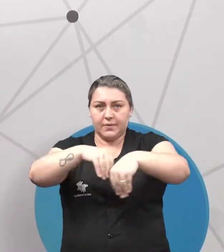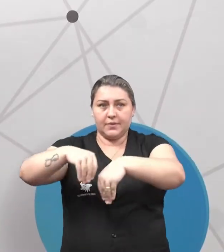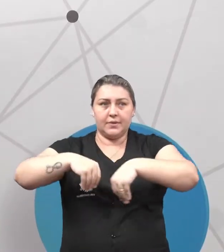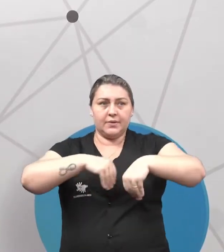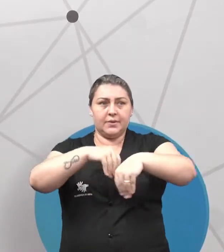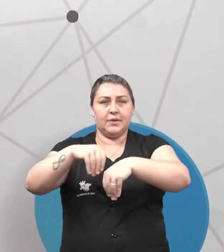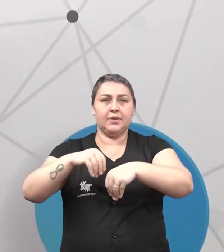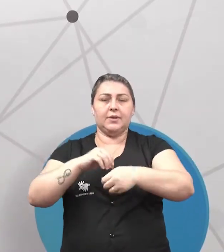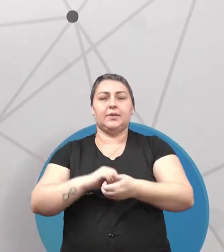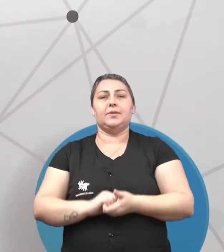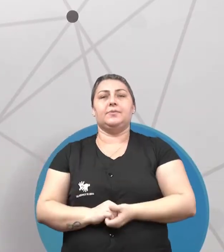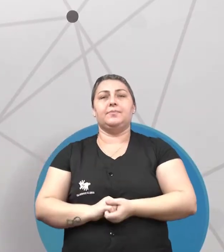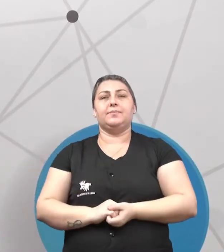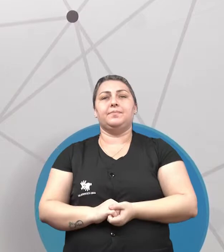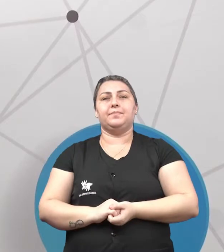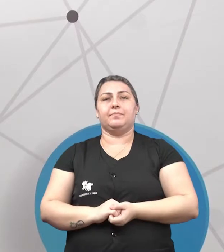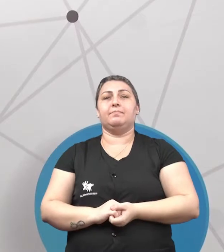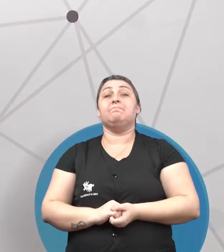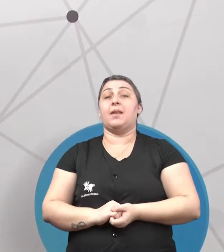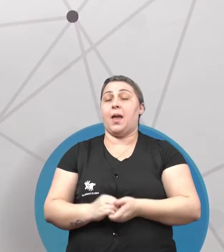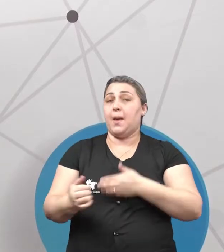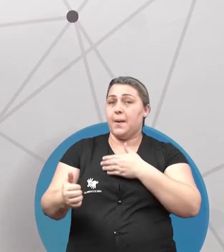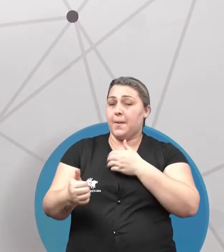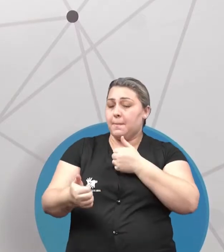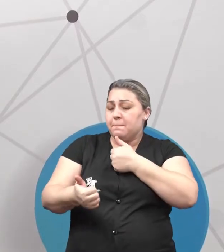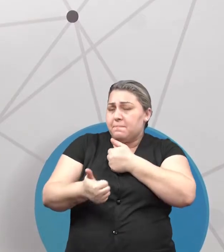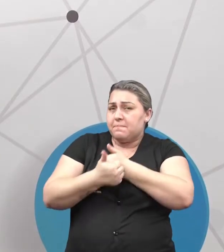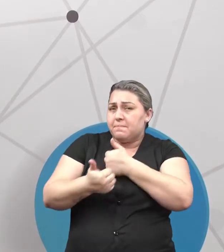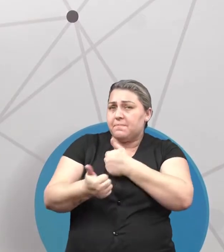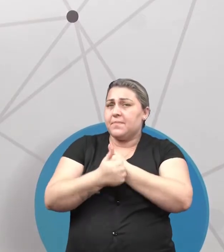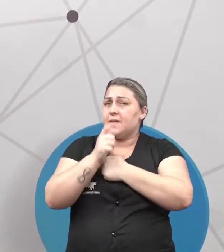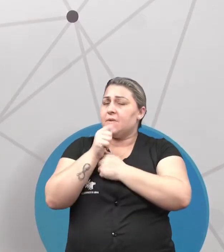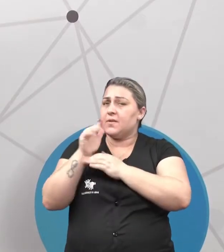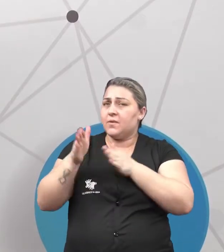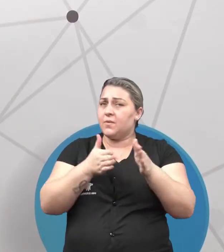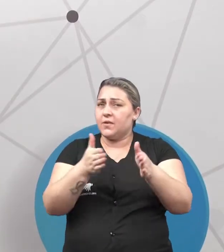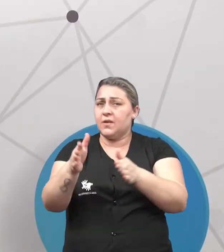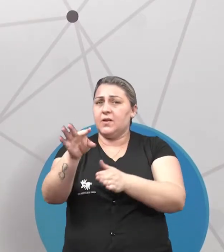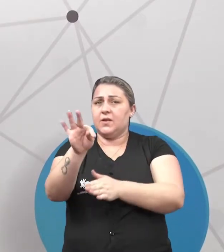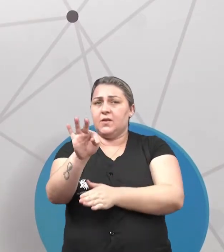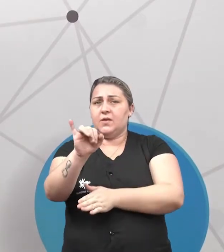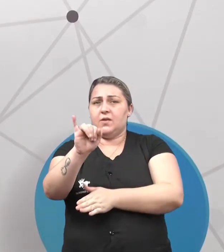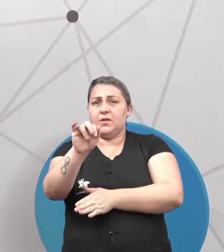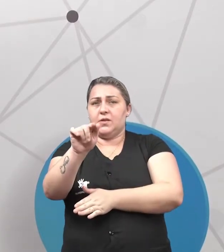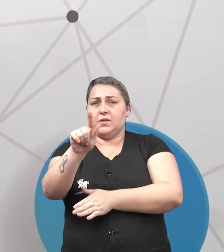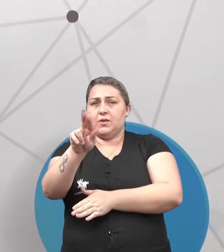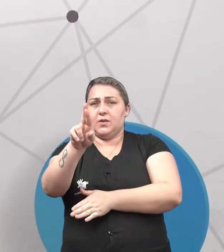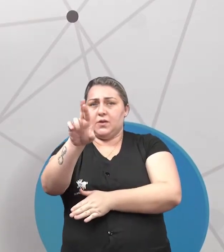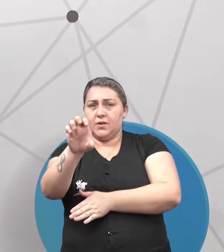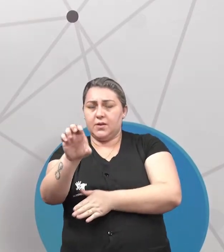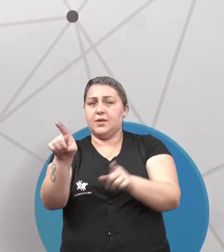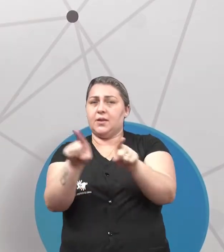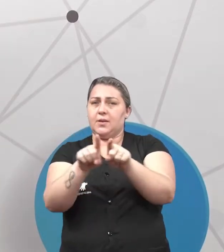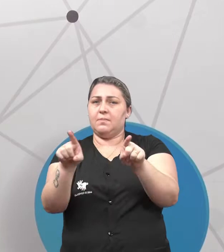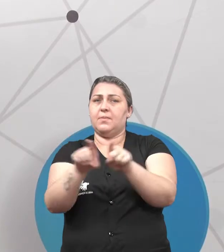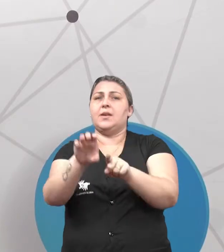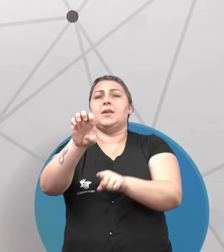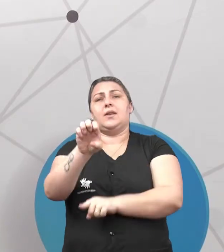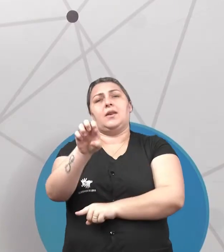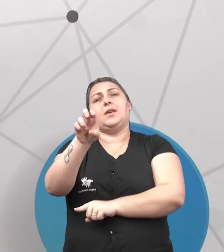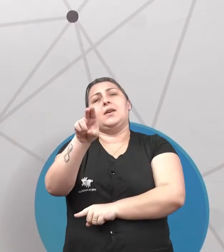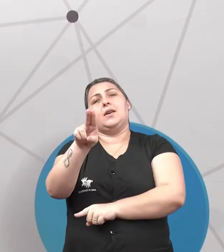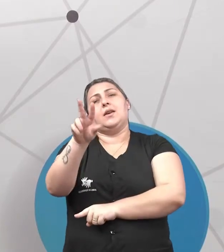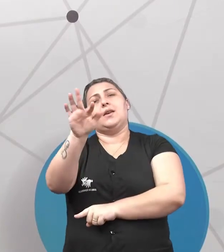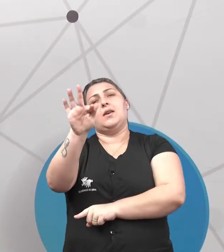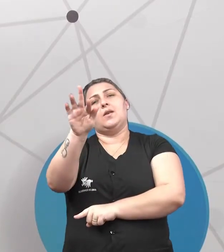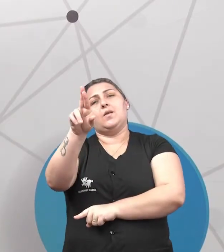Essas terras que ficavam na beira desses rios, né? Dos rios Tigres e Eufrates, essa terra, ela ficava muito fértil